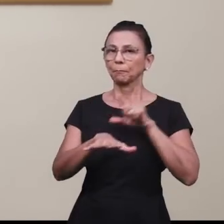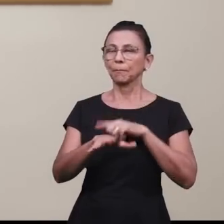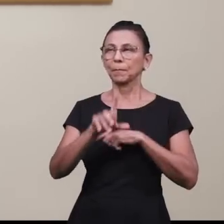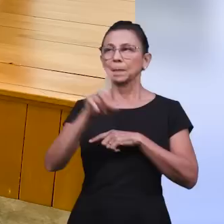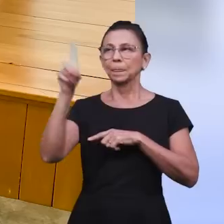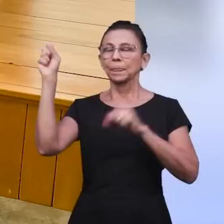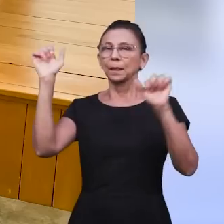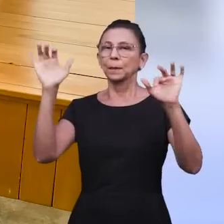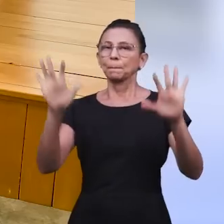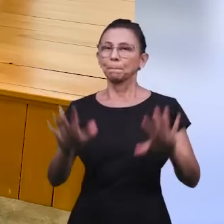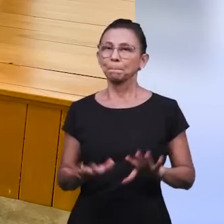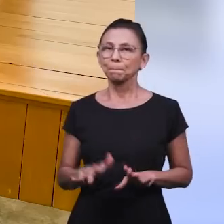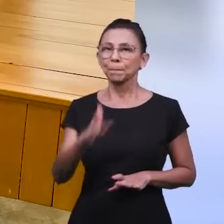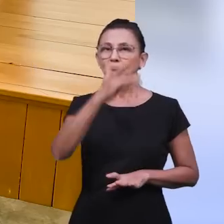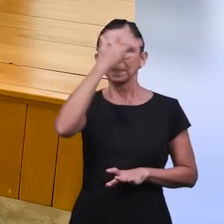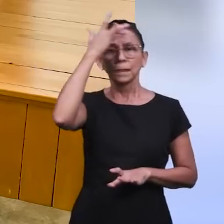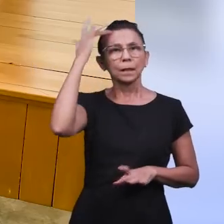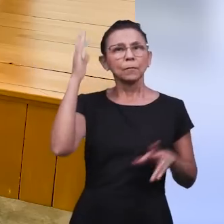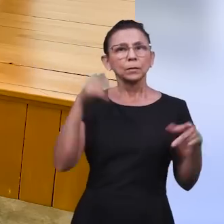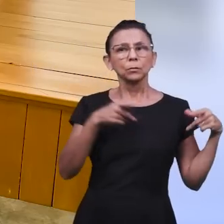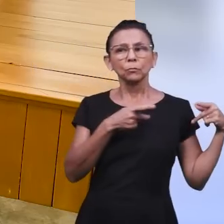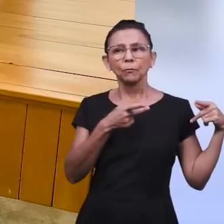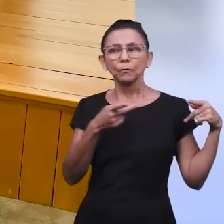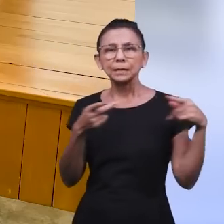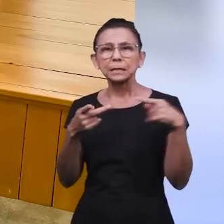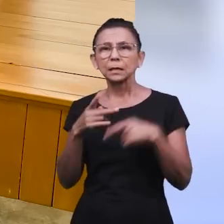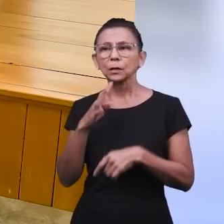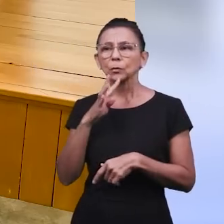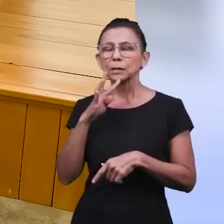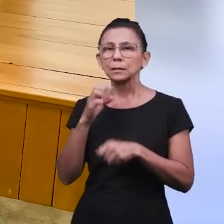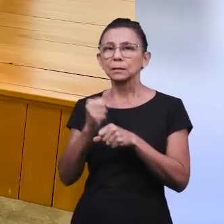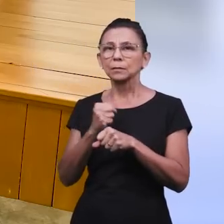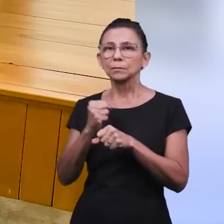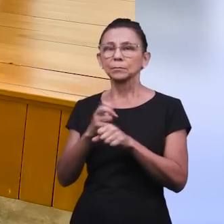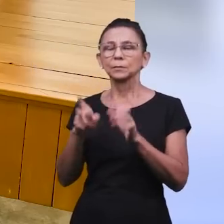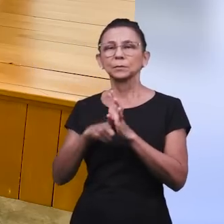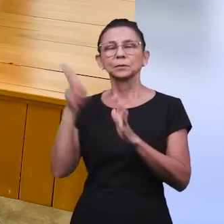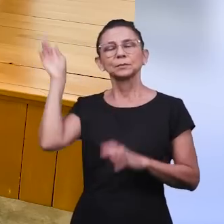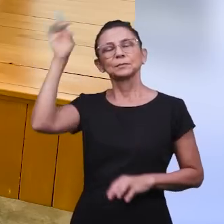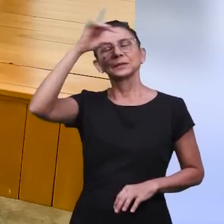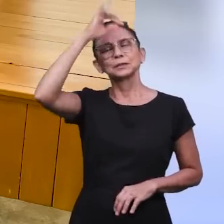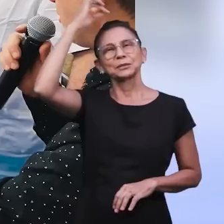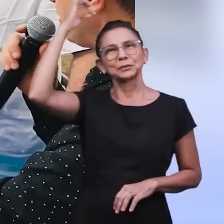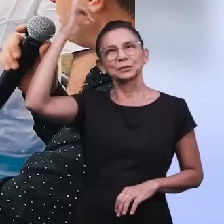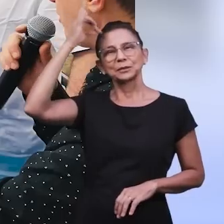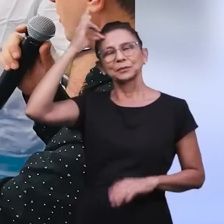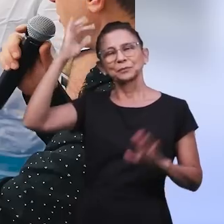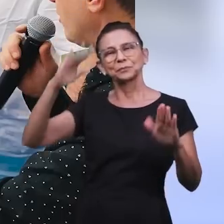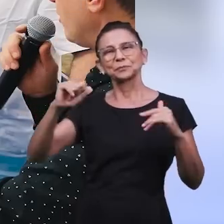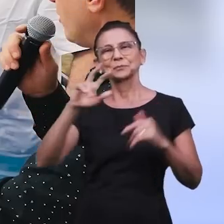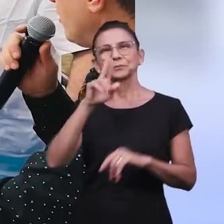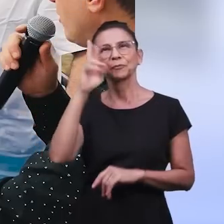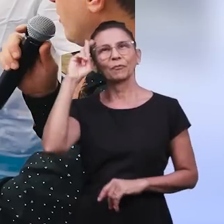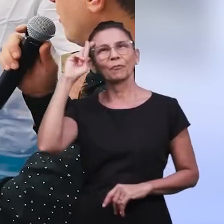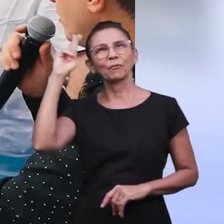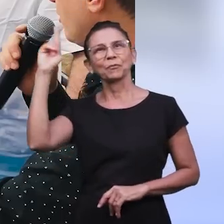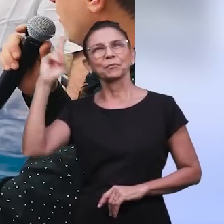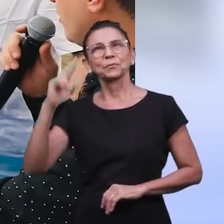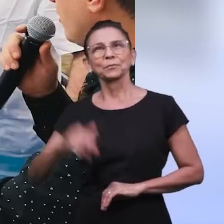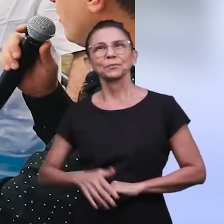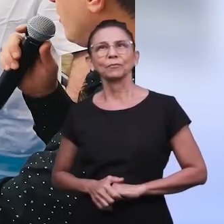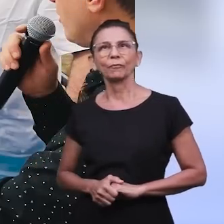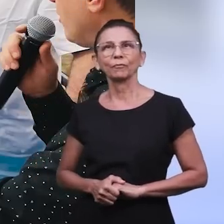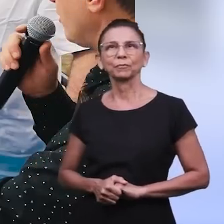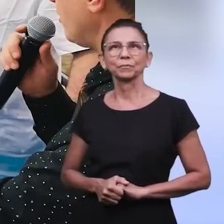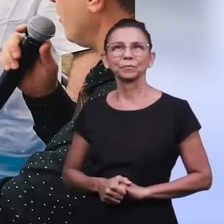Senhor. E, para a honra e glória do nome do Senhor, ocorreu neste final de semana em Portugal o batismo nas águas de 7 irmãos da Igreja